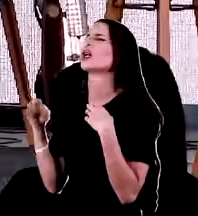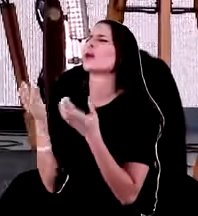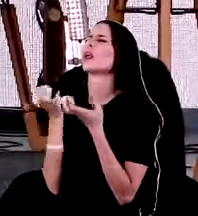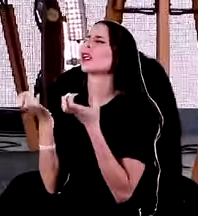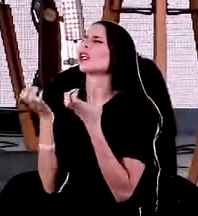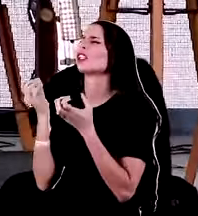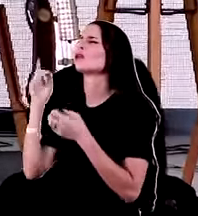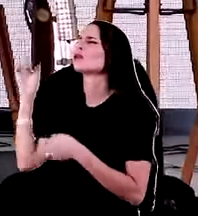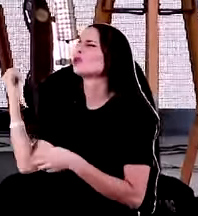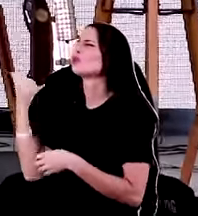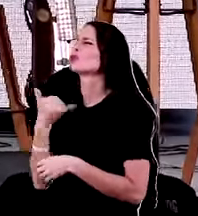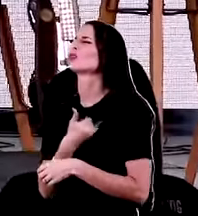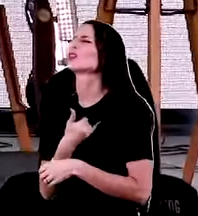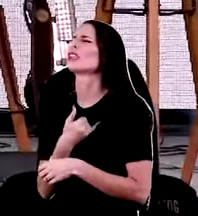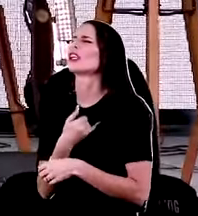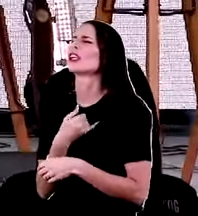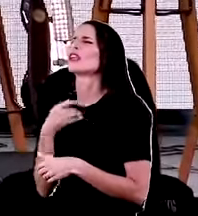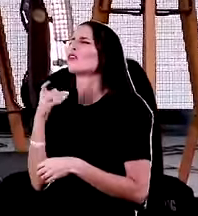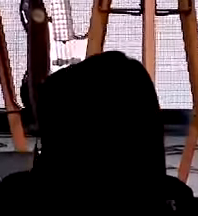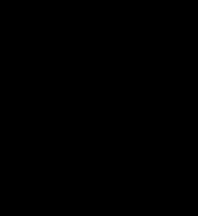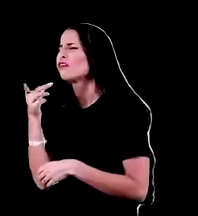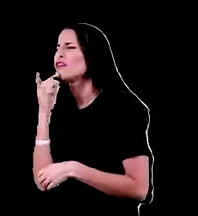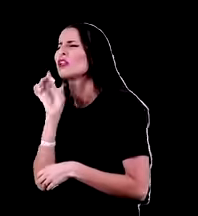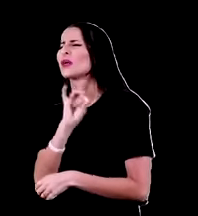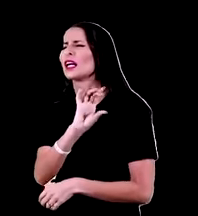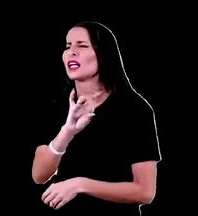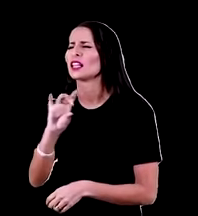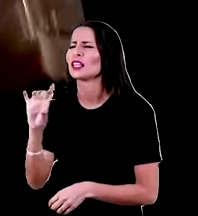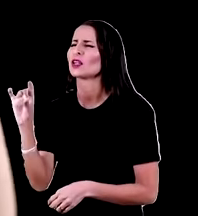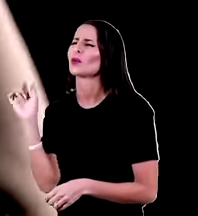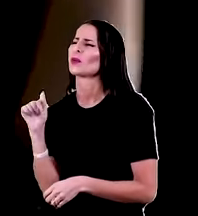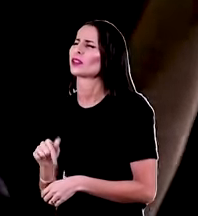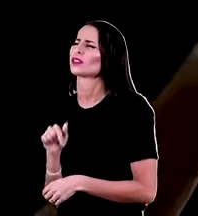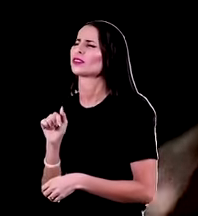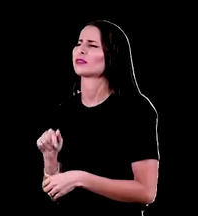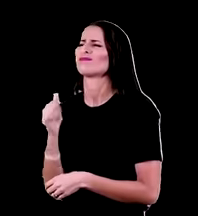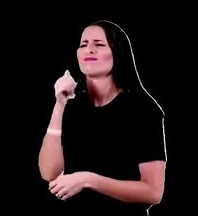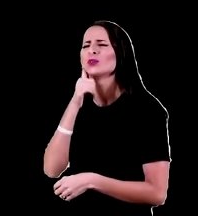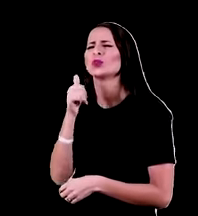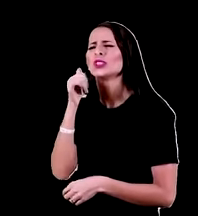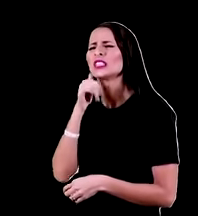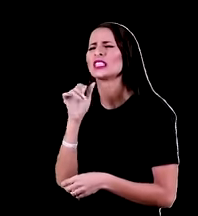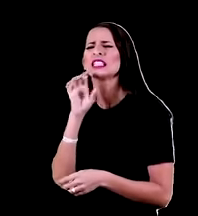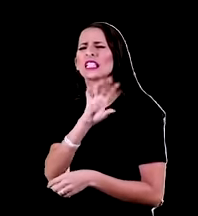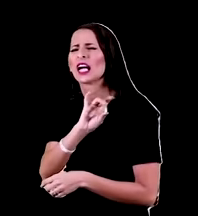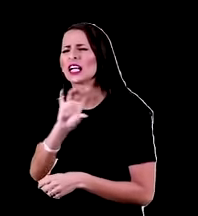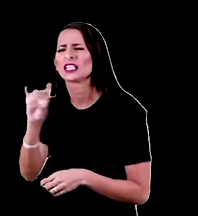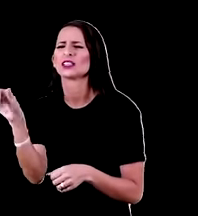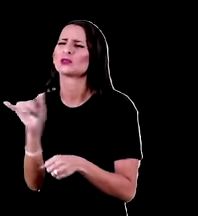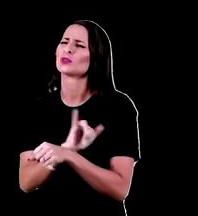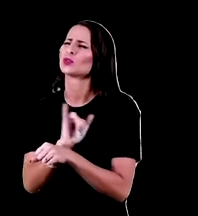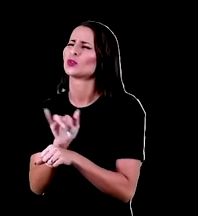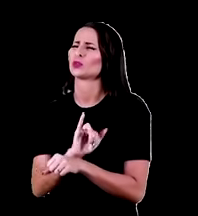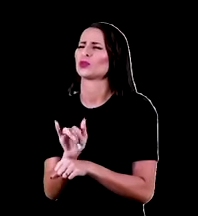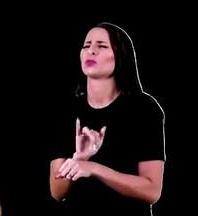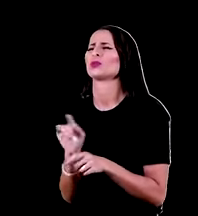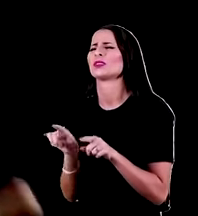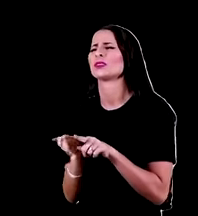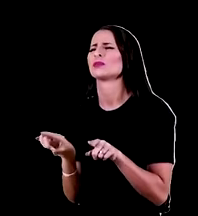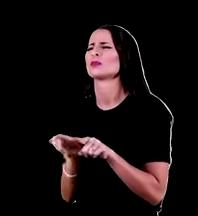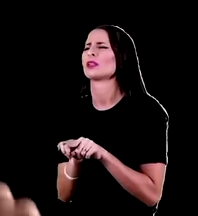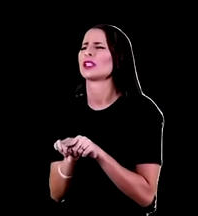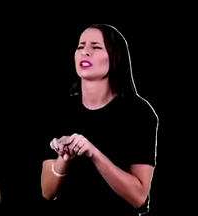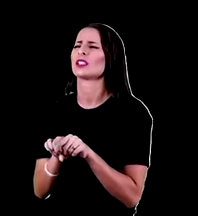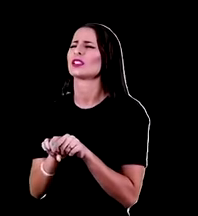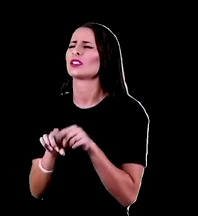voz. Fala conosco, fala com cada mulher que se encontra aqui, com cada mulher que está assistindo agora pelo YouTube. Que a tua